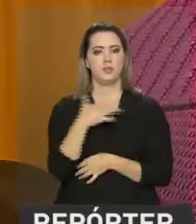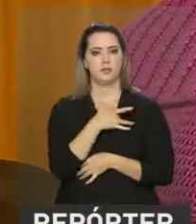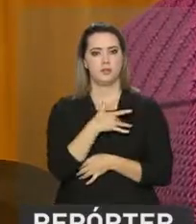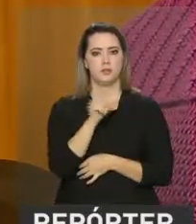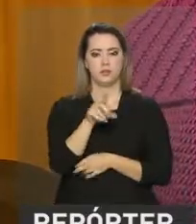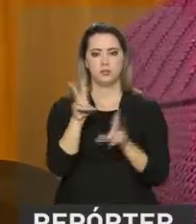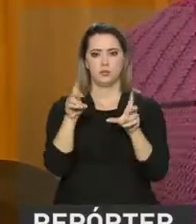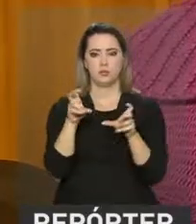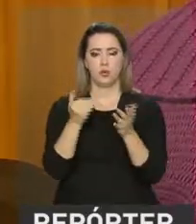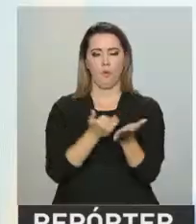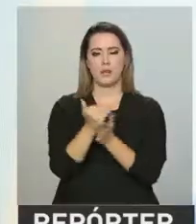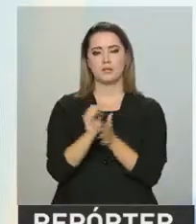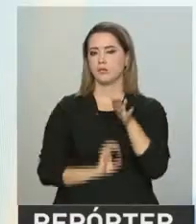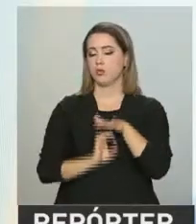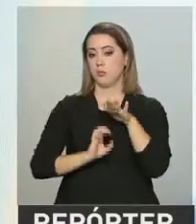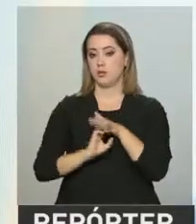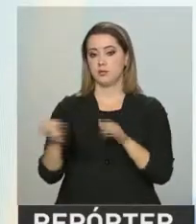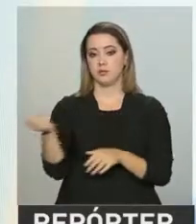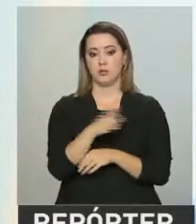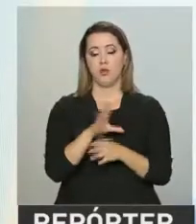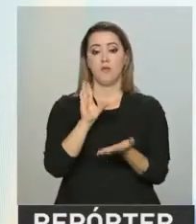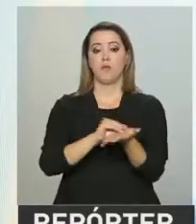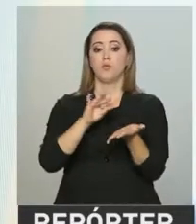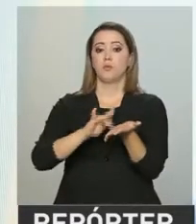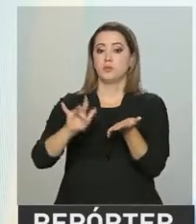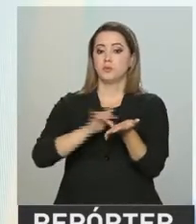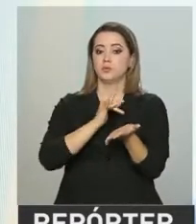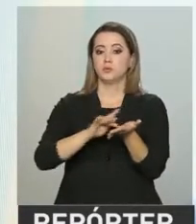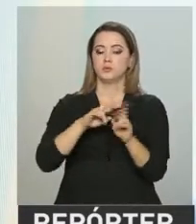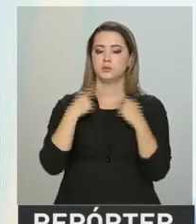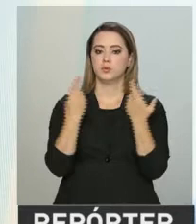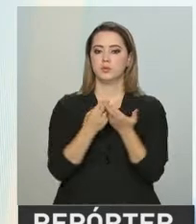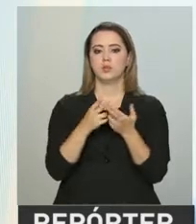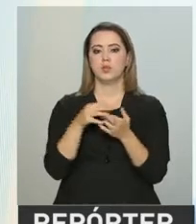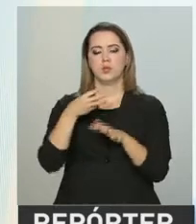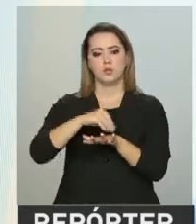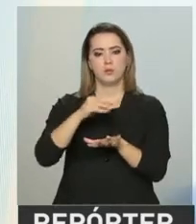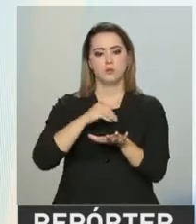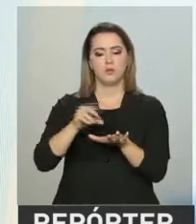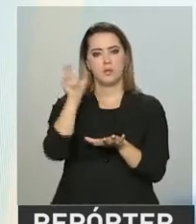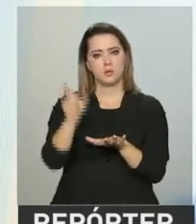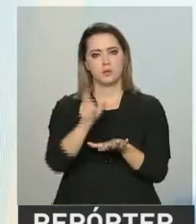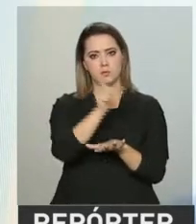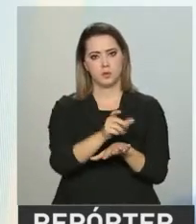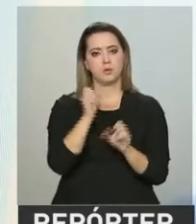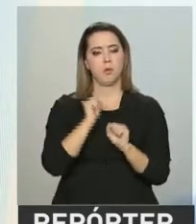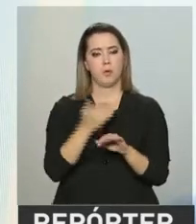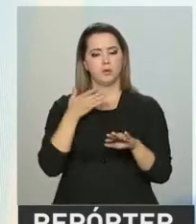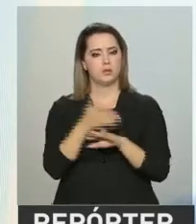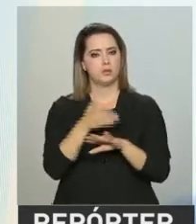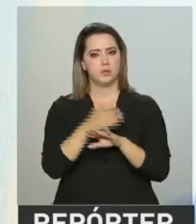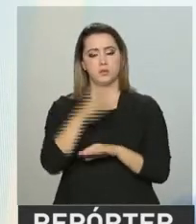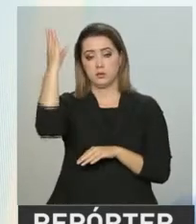a chamada startup. Criou um aplicativo para reunir informações dos pacientes. A plataforma pode ser